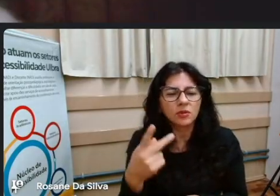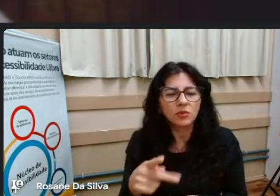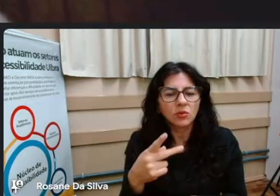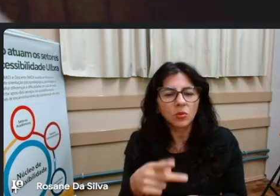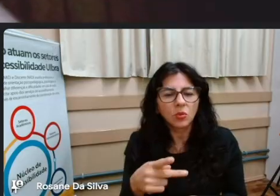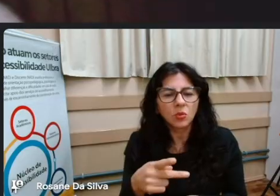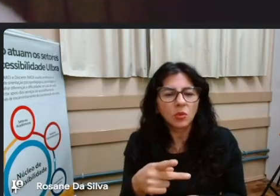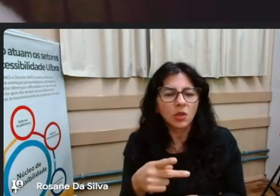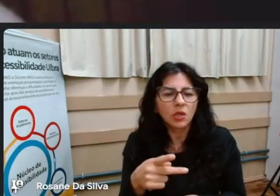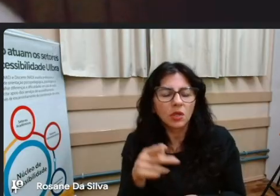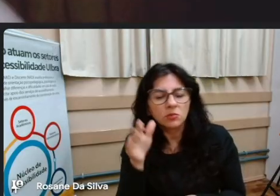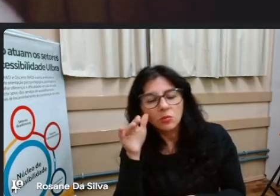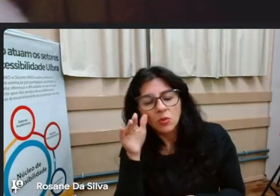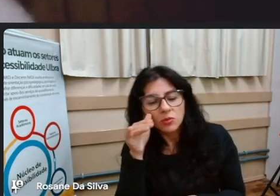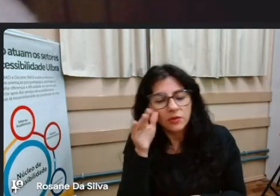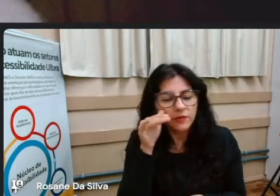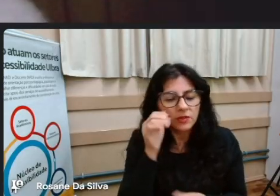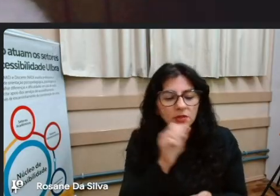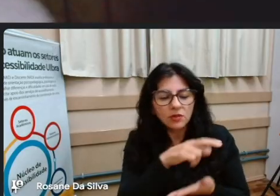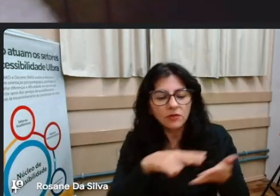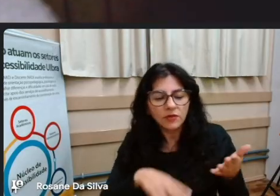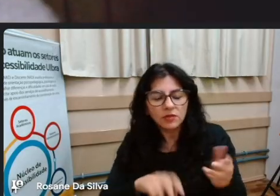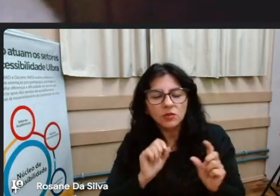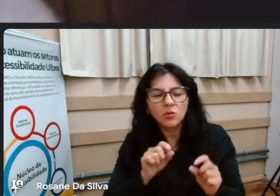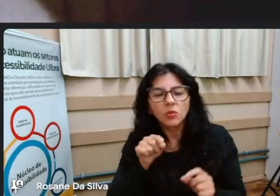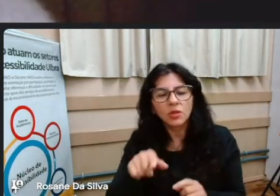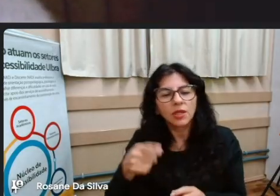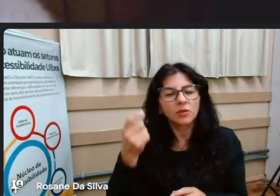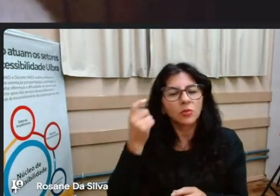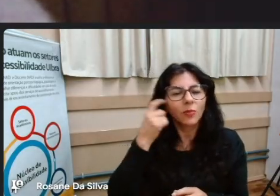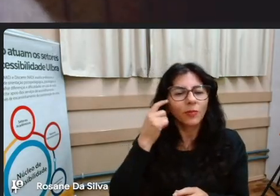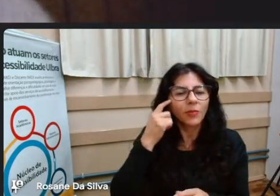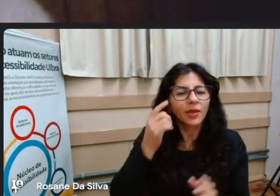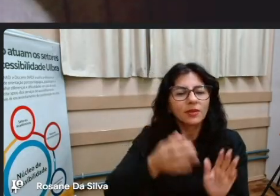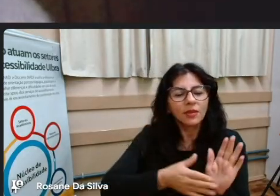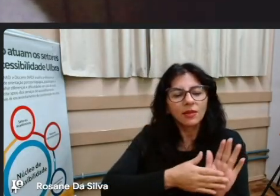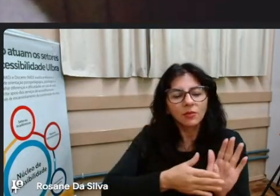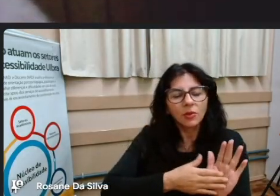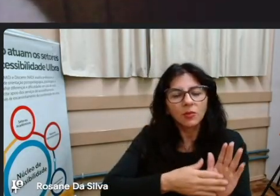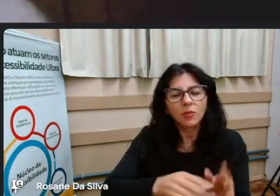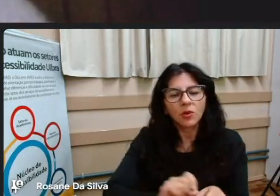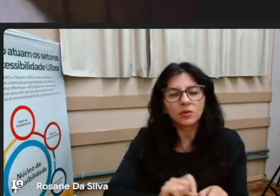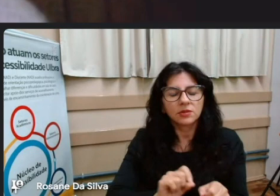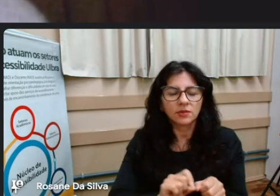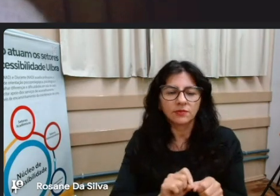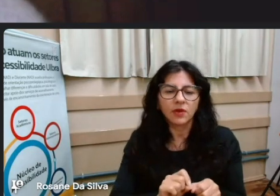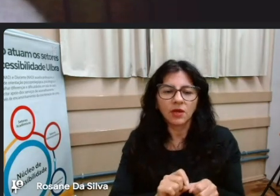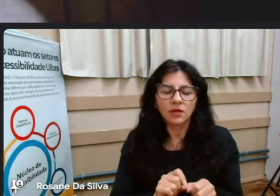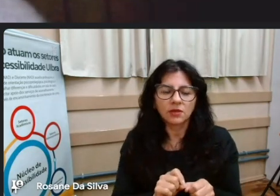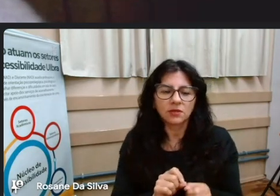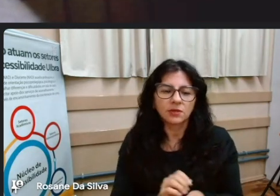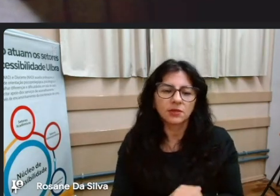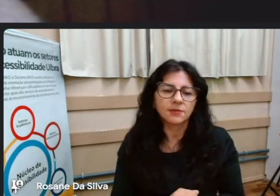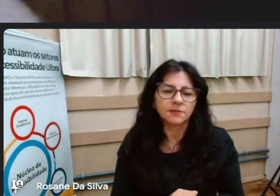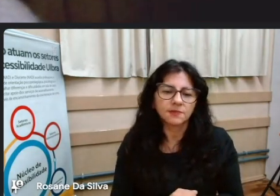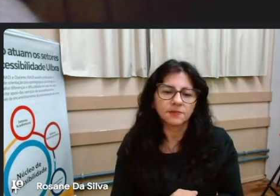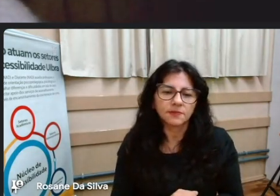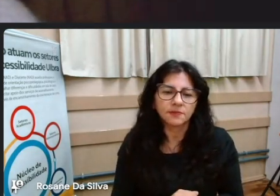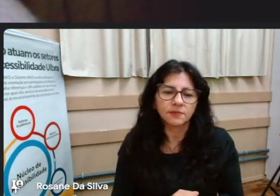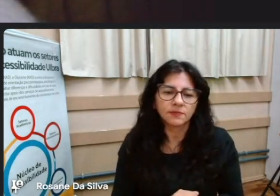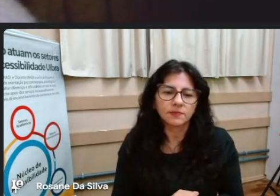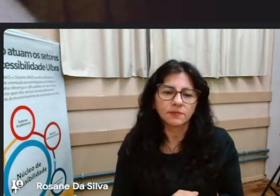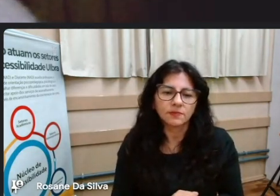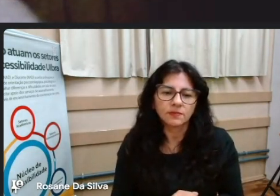sobre o qual é a tua eh impressão avaliação o que que tu tem pensado das propostas que têm sido